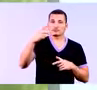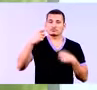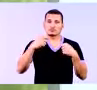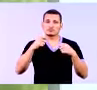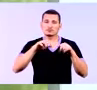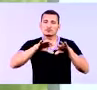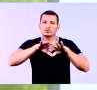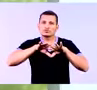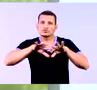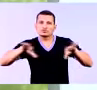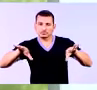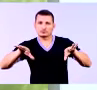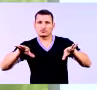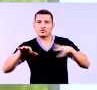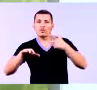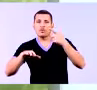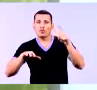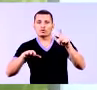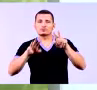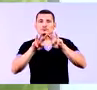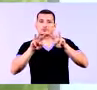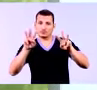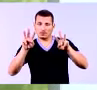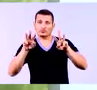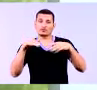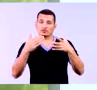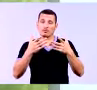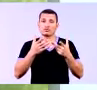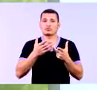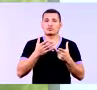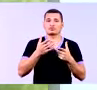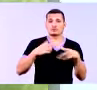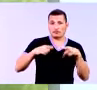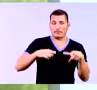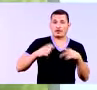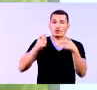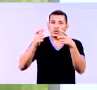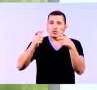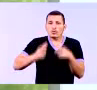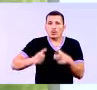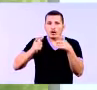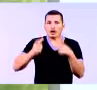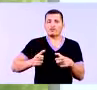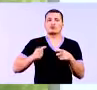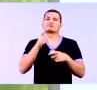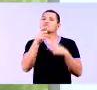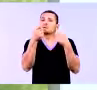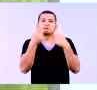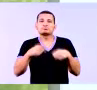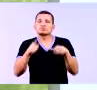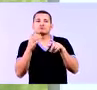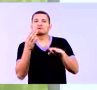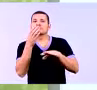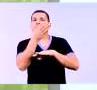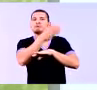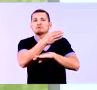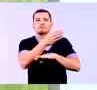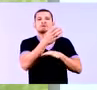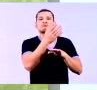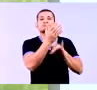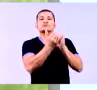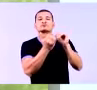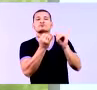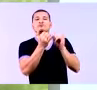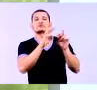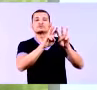de outros sites. Então, a vantagem de trabalhar localmente é que você não precisa ir no outro site, ou no site do jQuery,